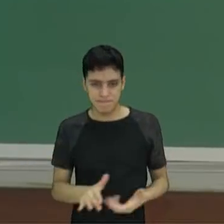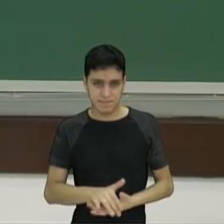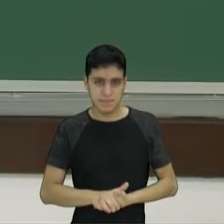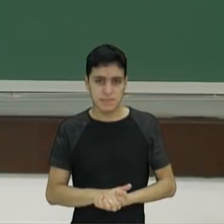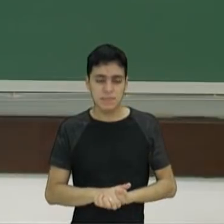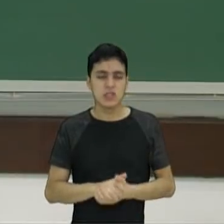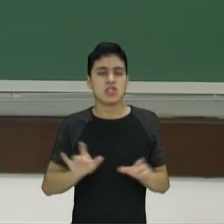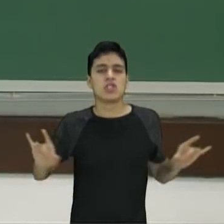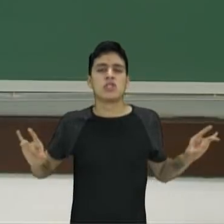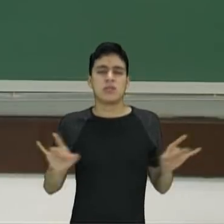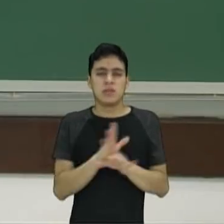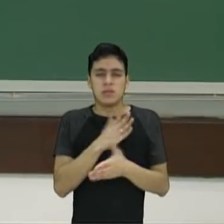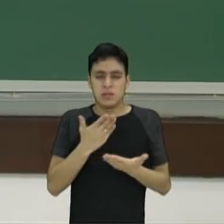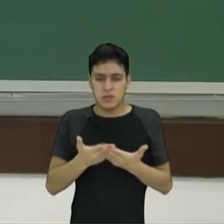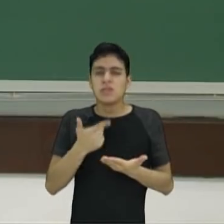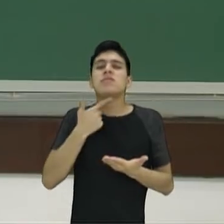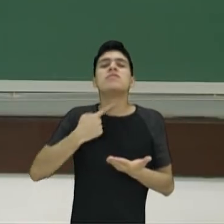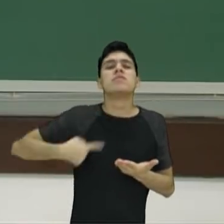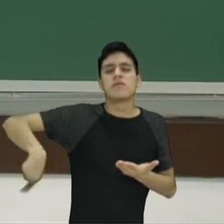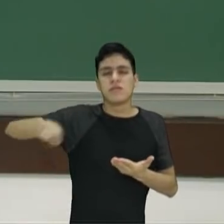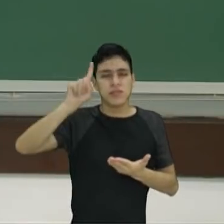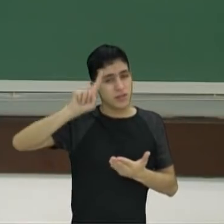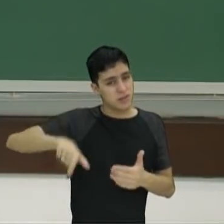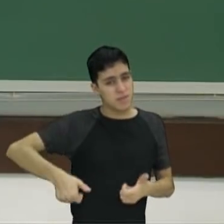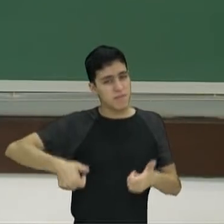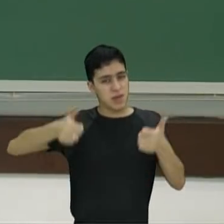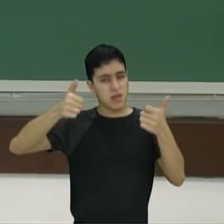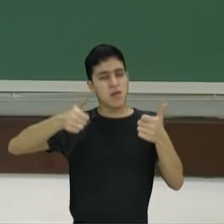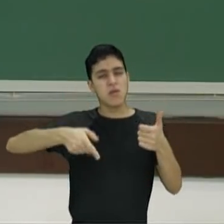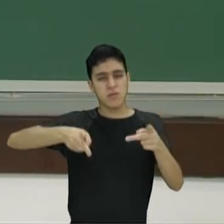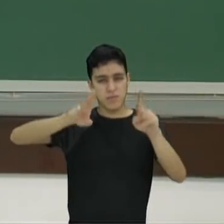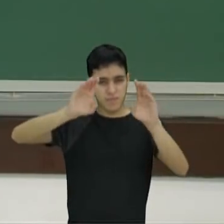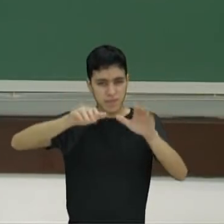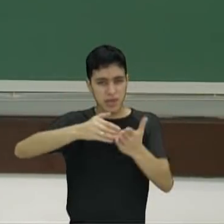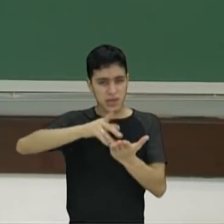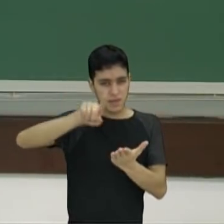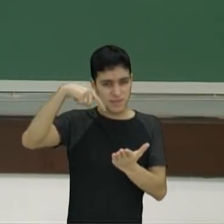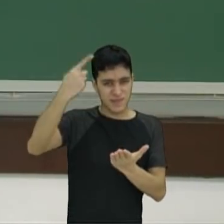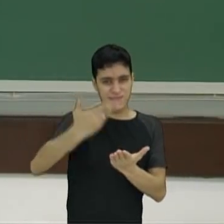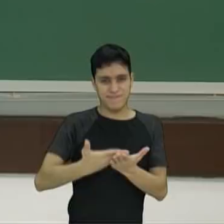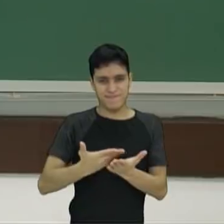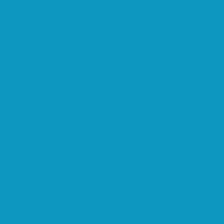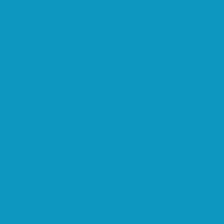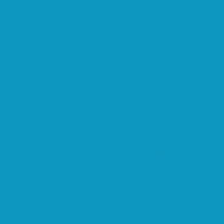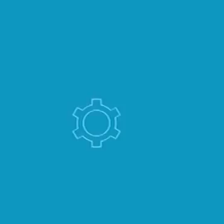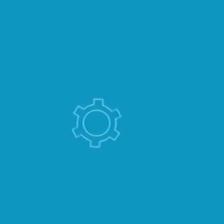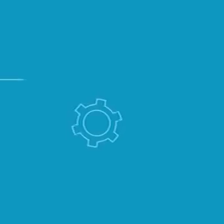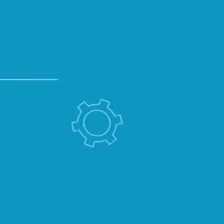Estamos no fim da aula, desejo a você dias melhores, continue bem e até a próxima!